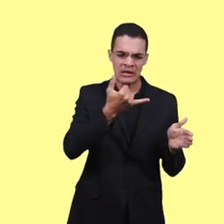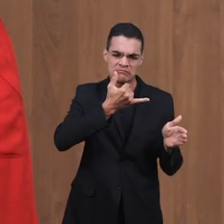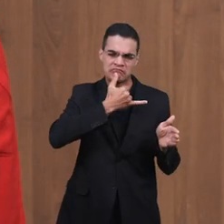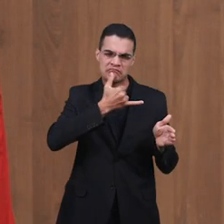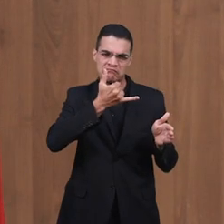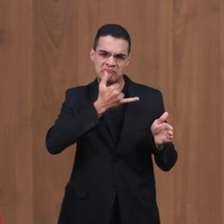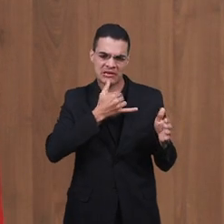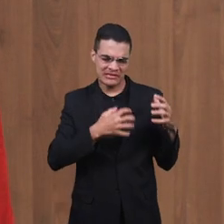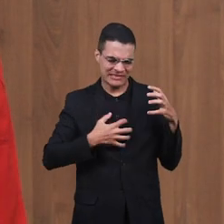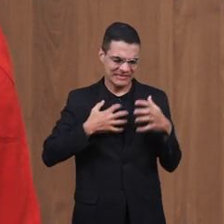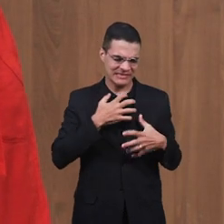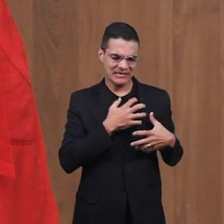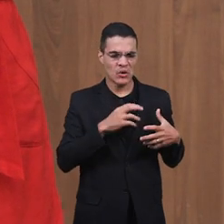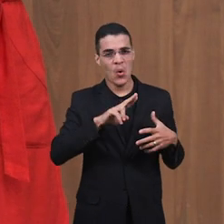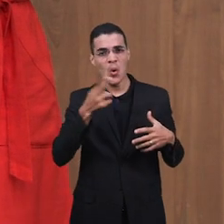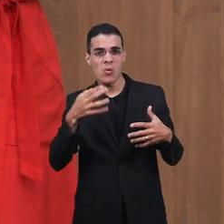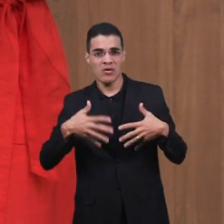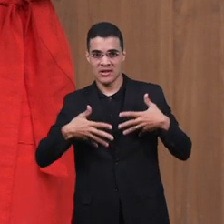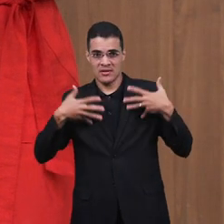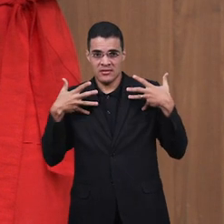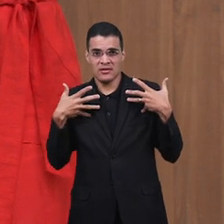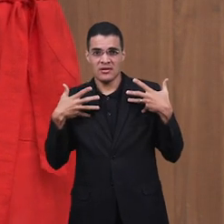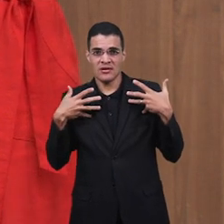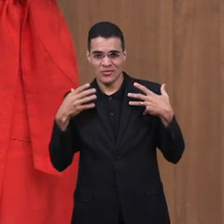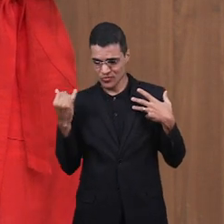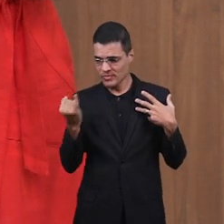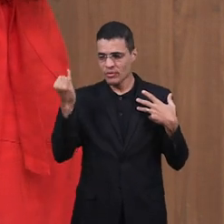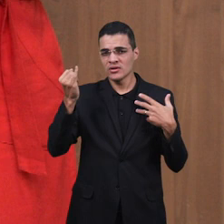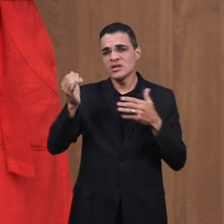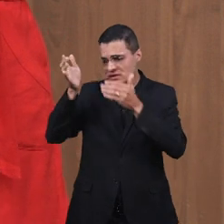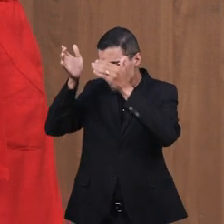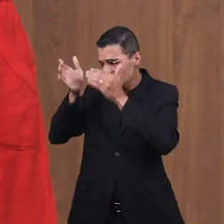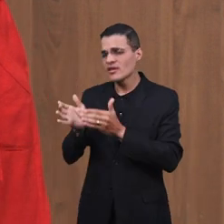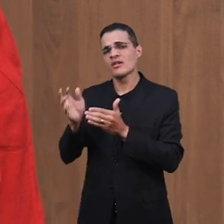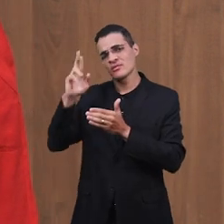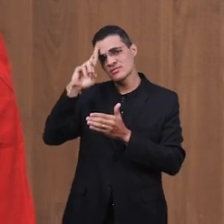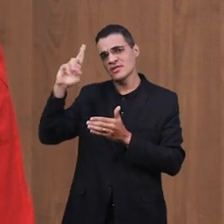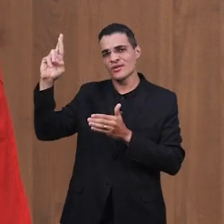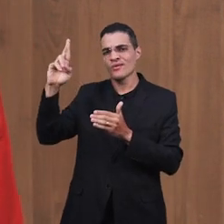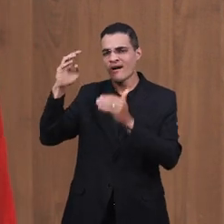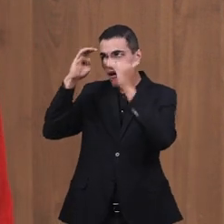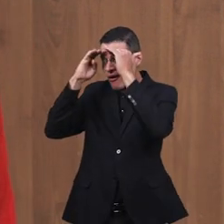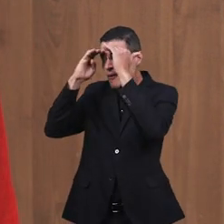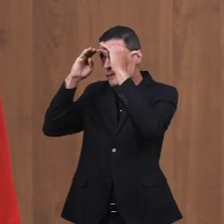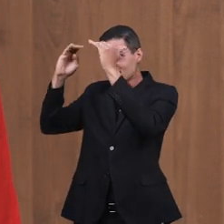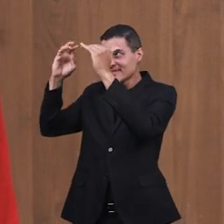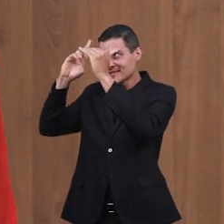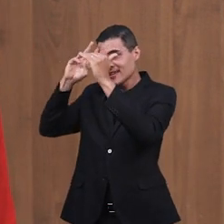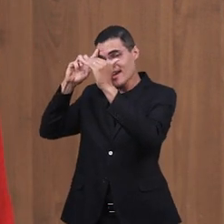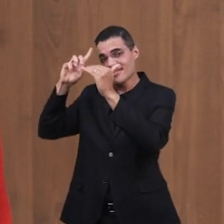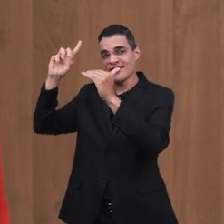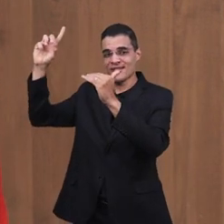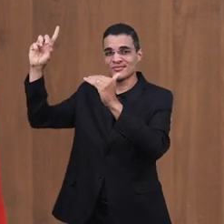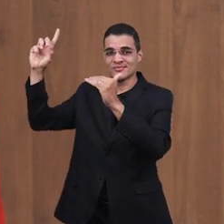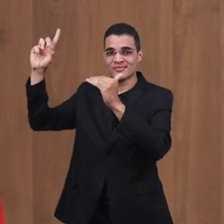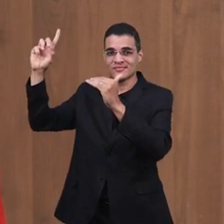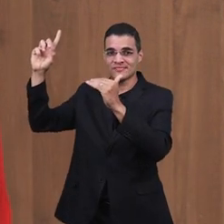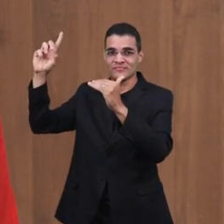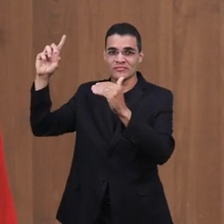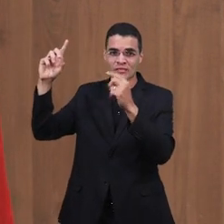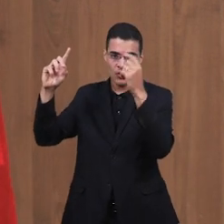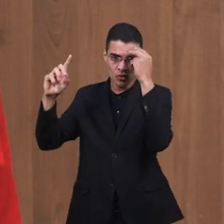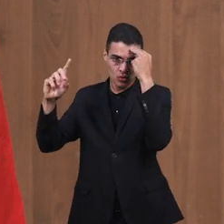de tristeza ou momento de alegria, o importante é ser fiel, é obedecer a